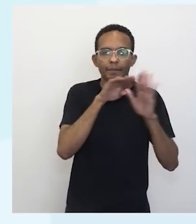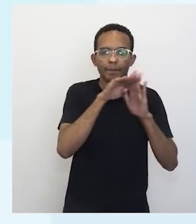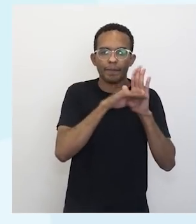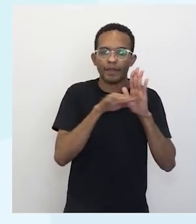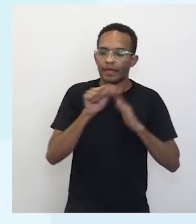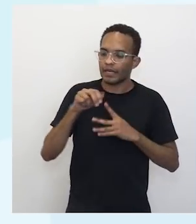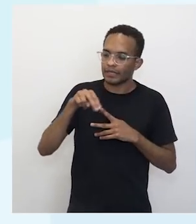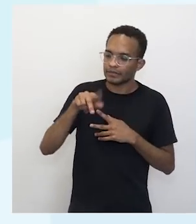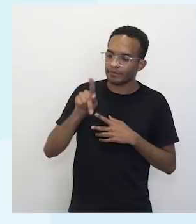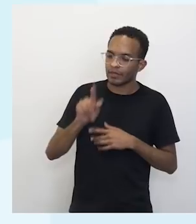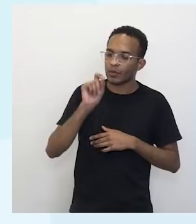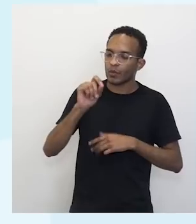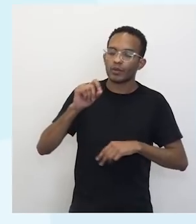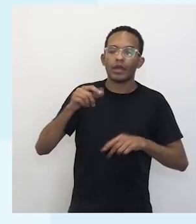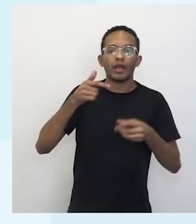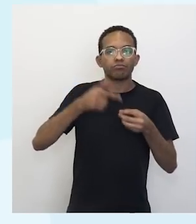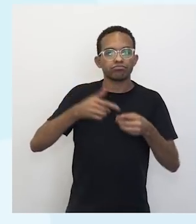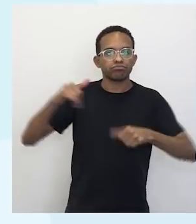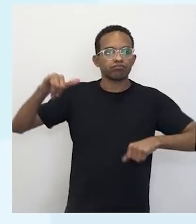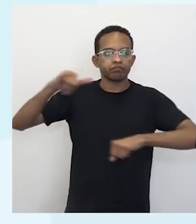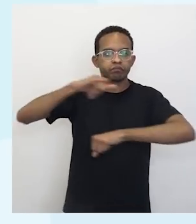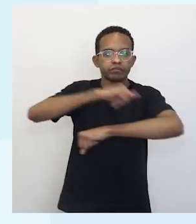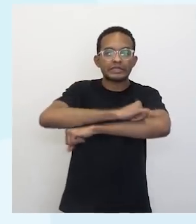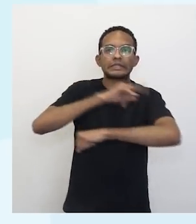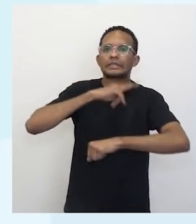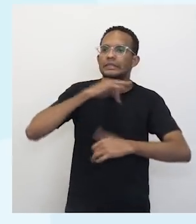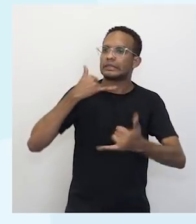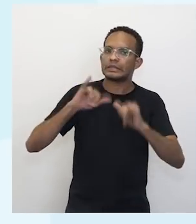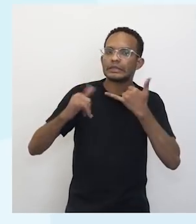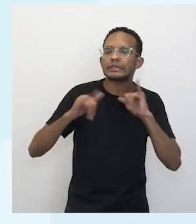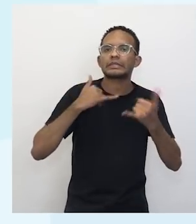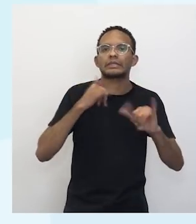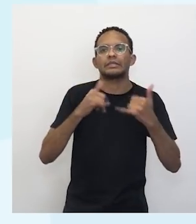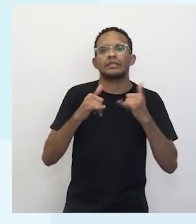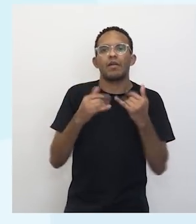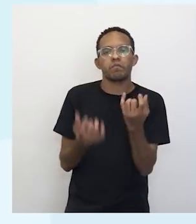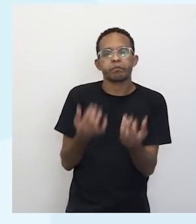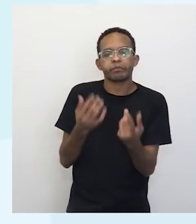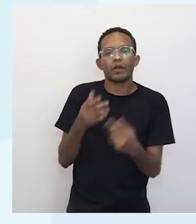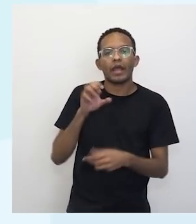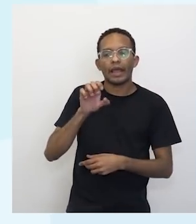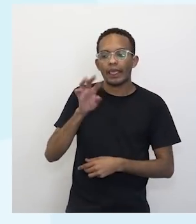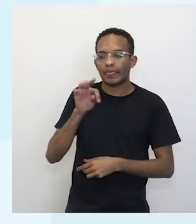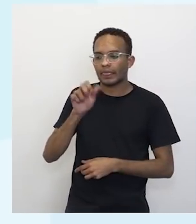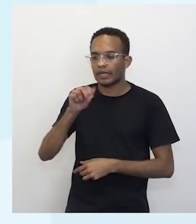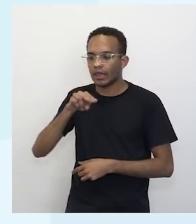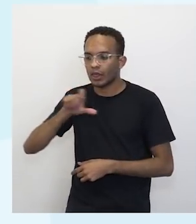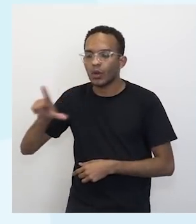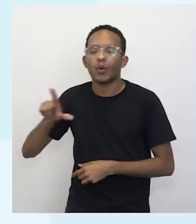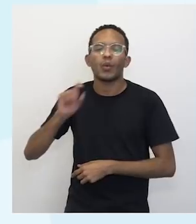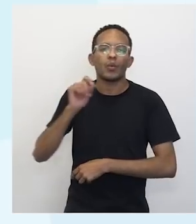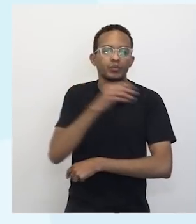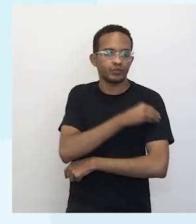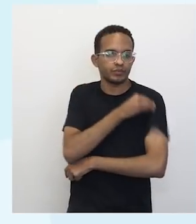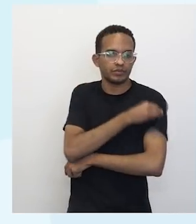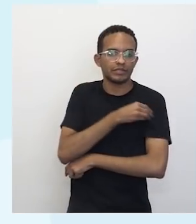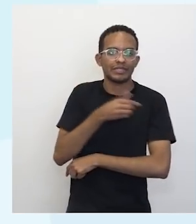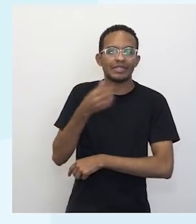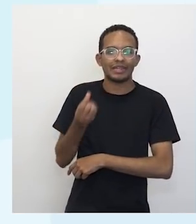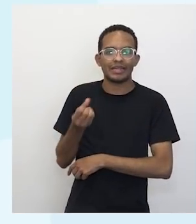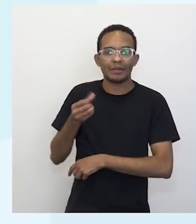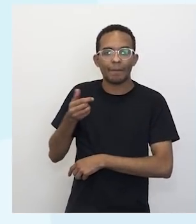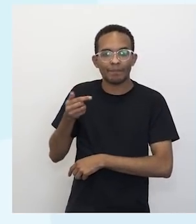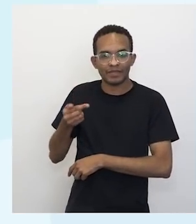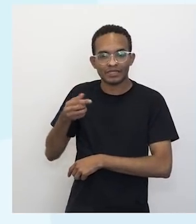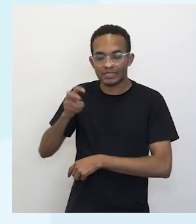a gasolina de aviação produz a maior quantidade de energia por combustão. O etanol, ele produz